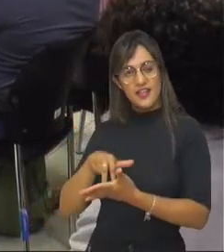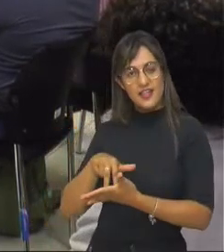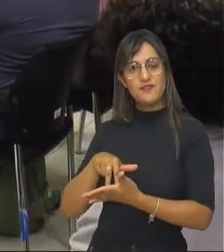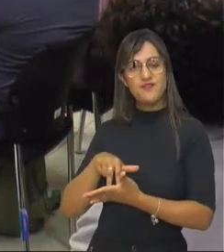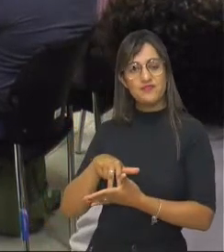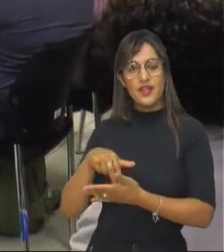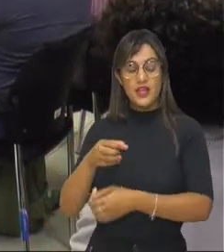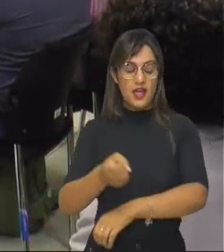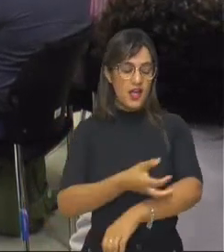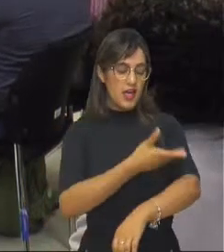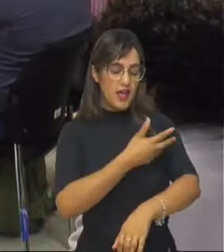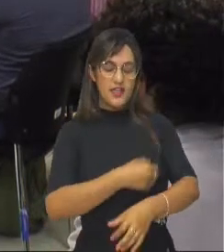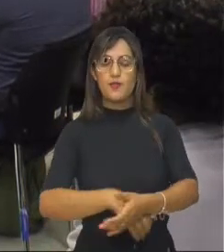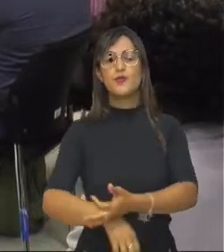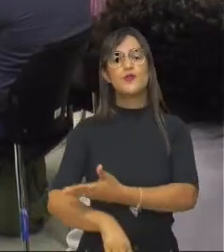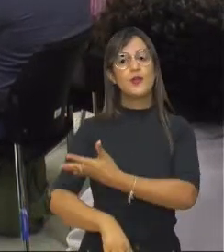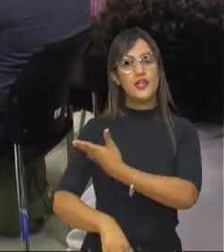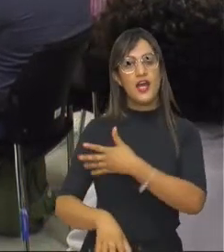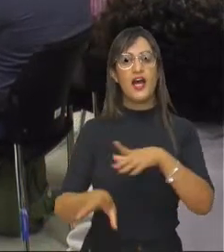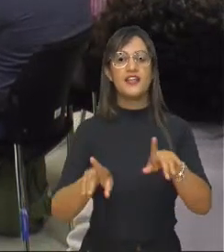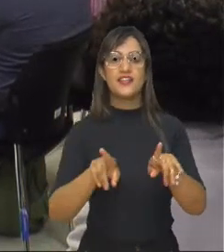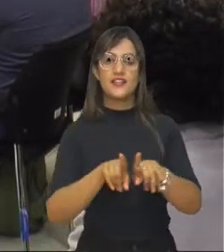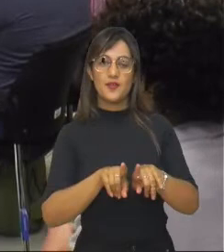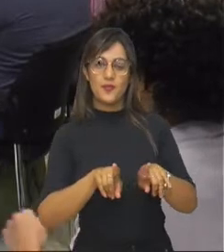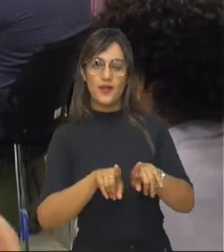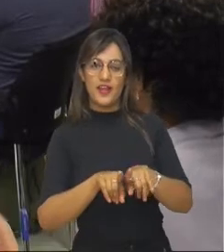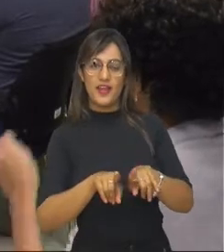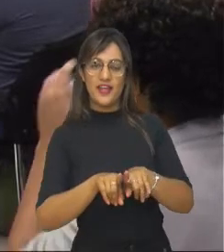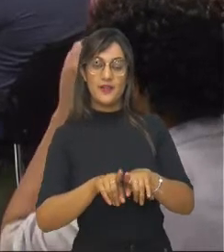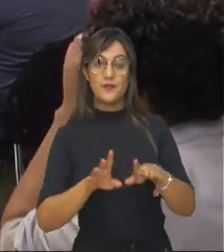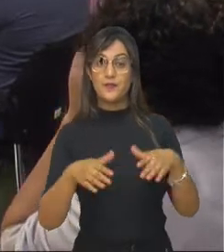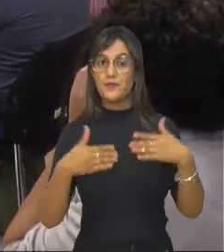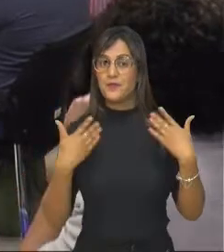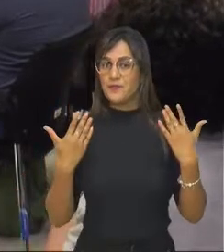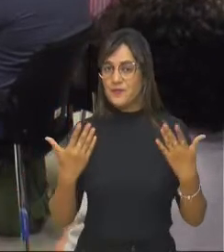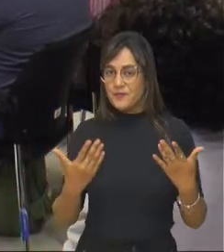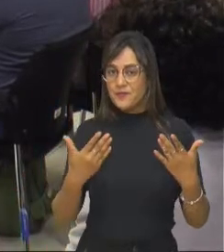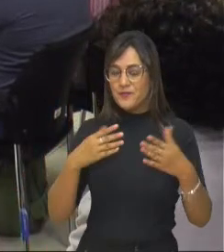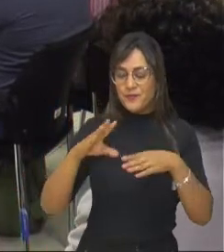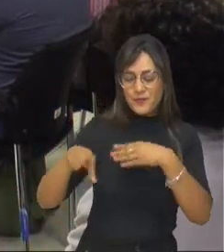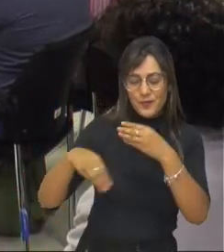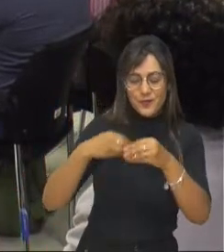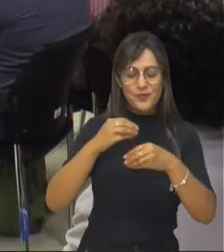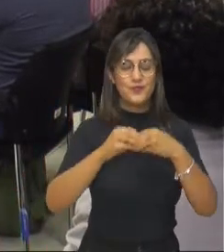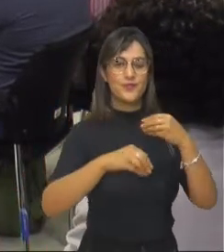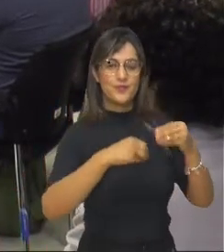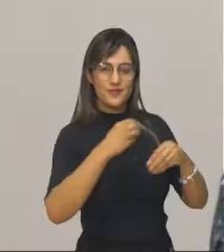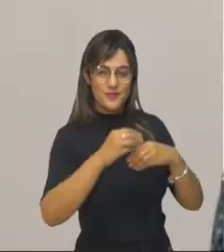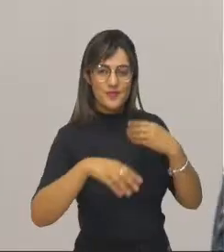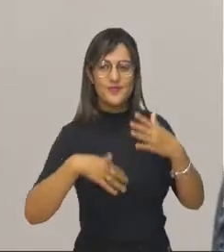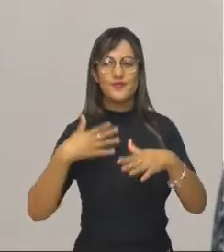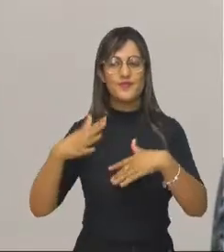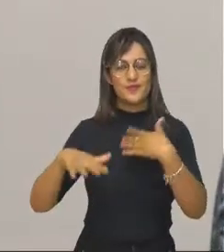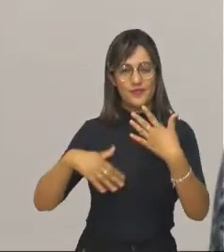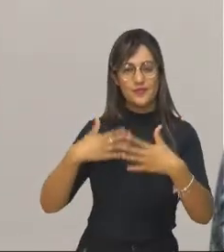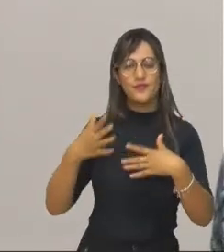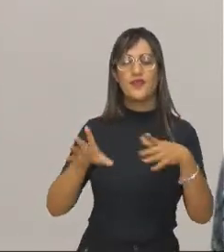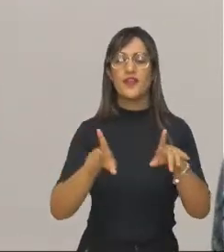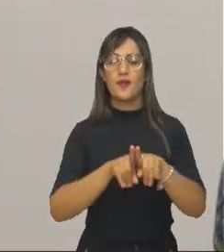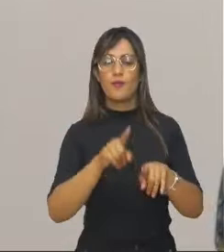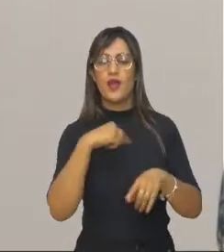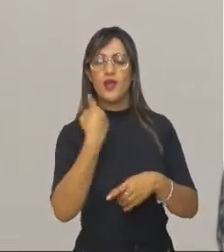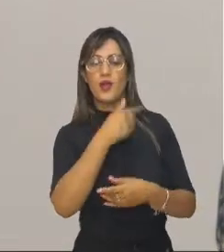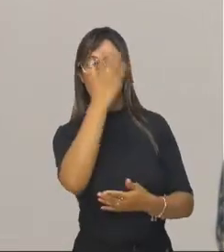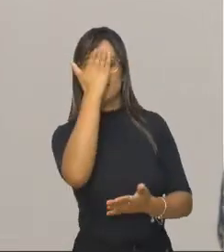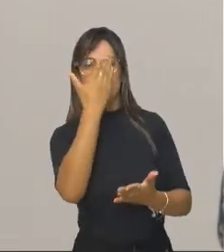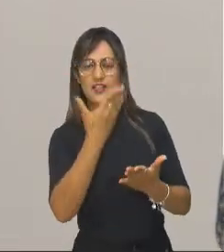muito emocionada. Então, qualquer roteiro bagunça um pouco, mas, às vezes, essas bagunças são o que há de mais produtivo em nós. Assim, a gente não acredita muito